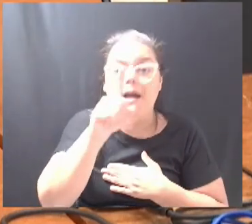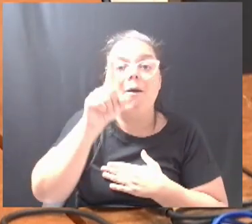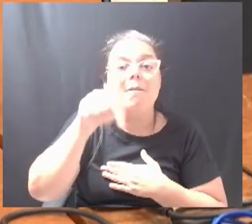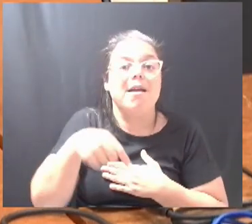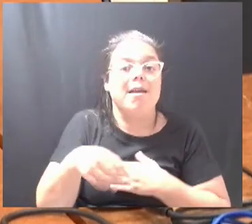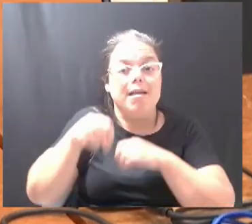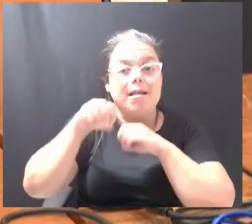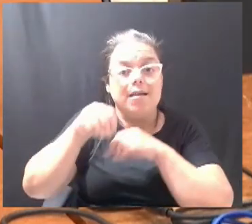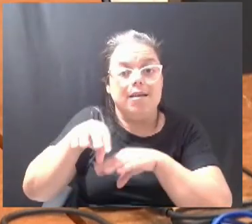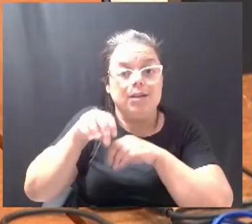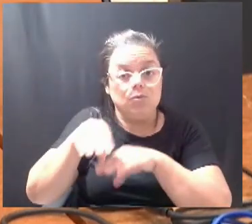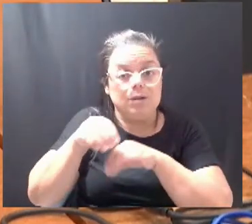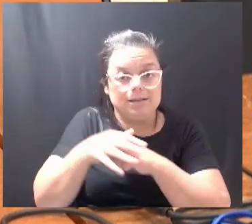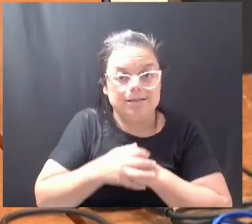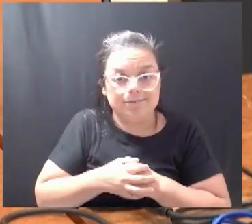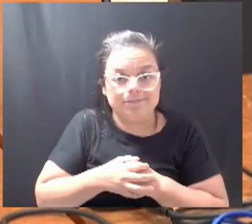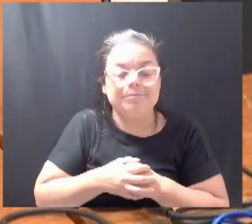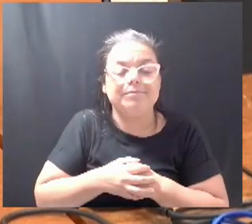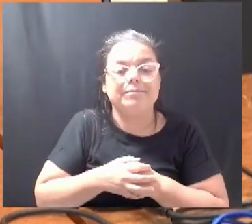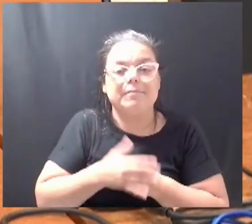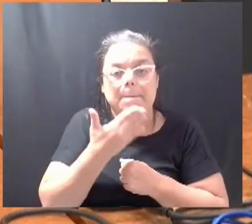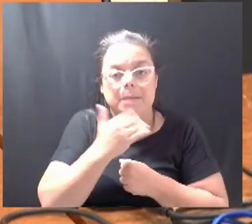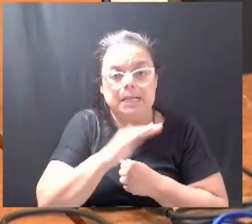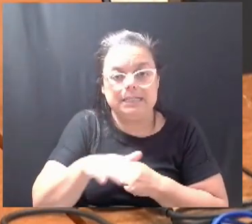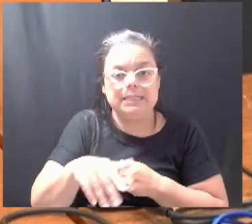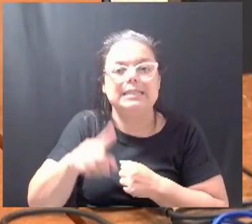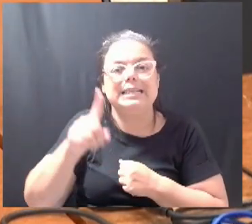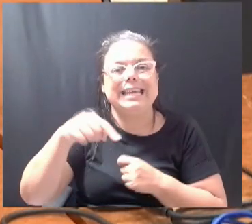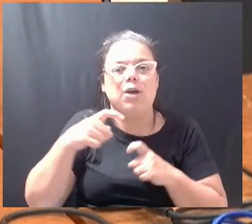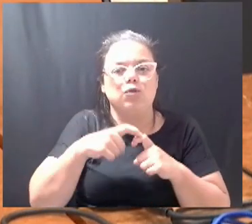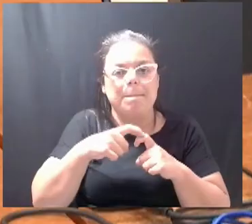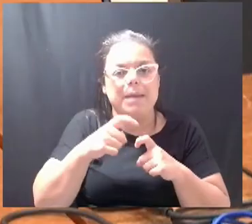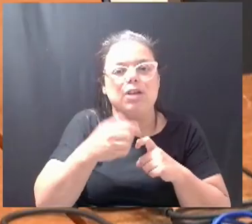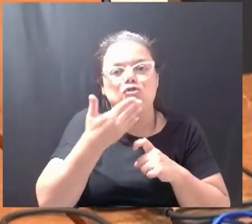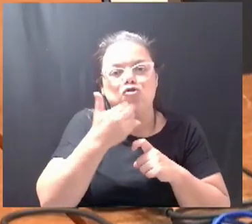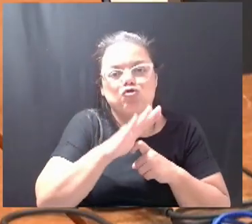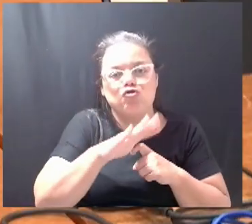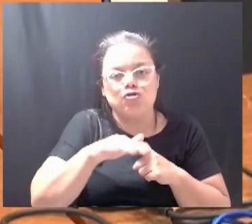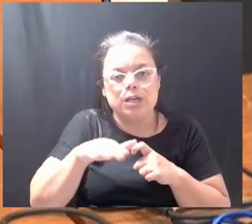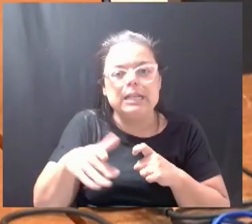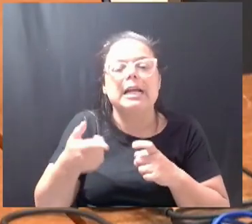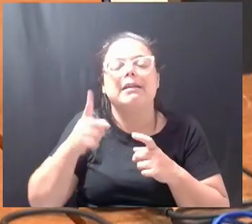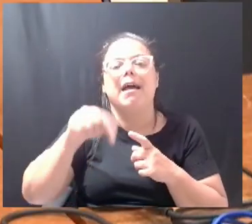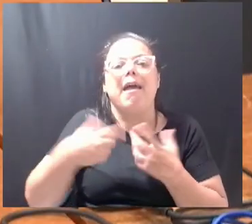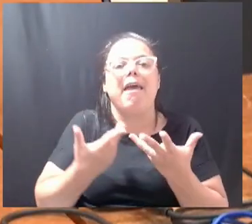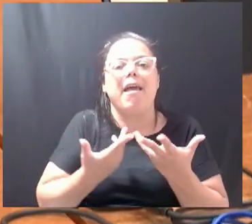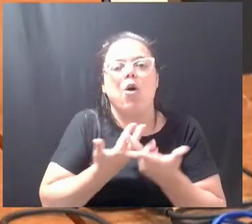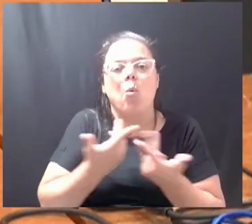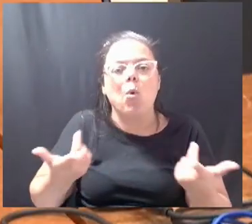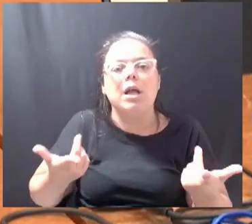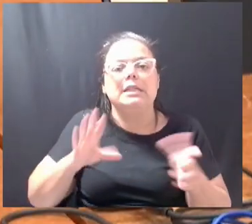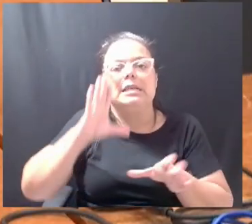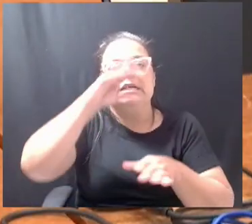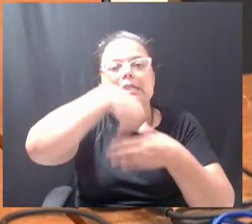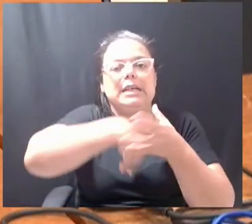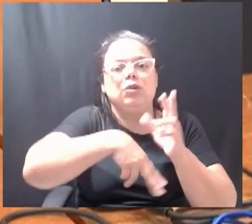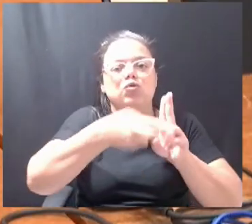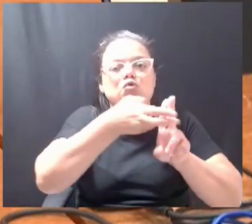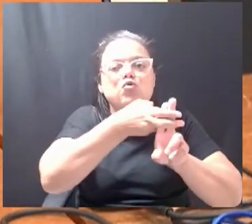que são os pediatras, os neuropediatras, ações dentro de postos de saúde, de